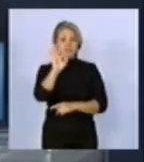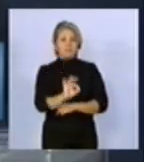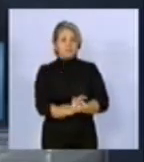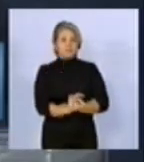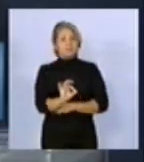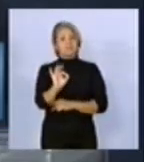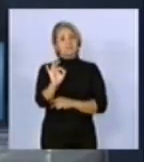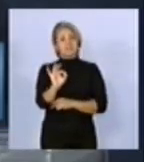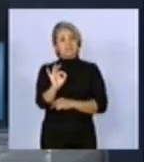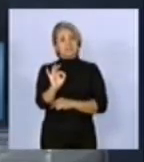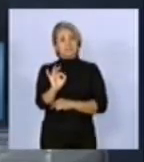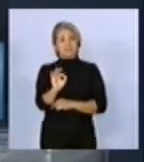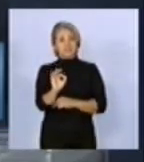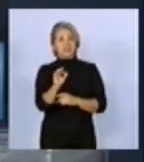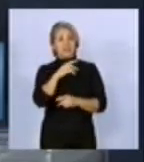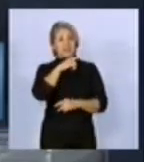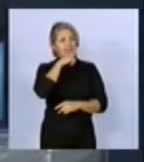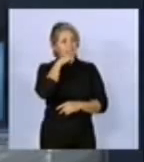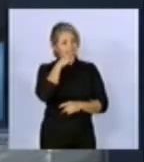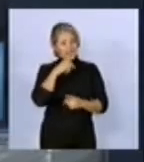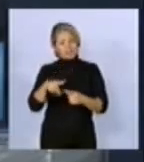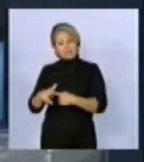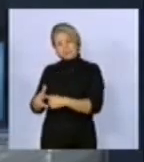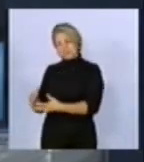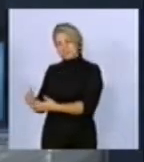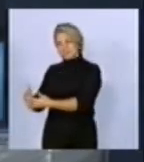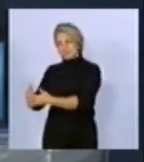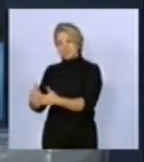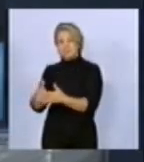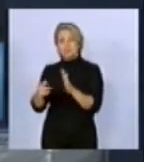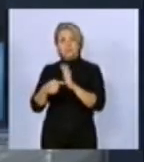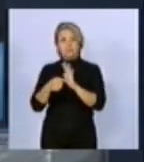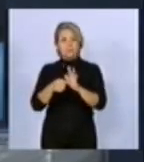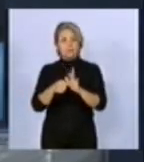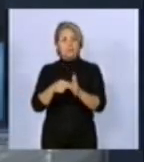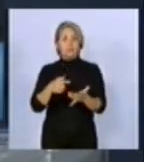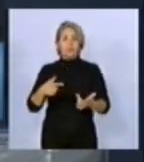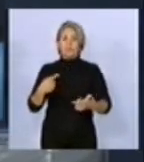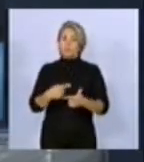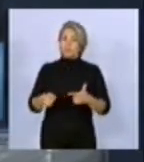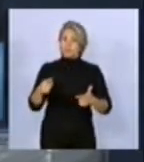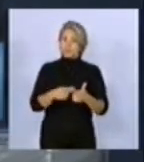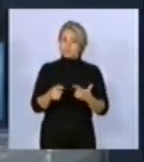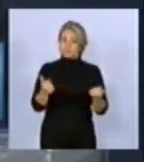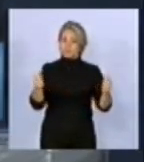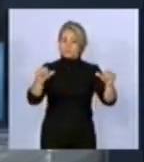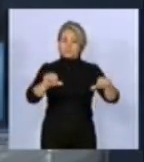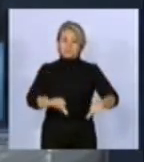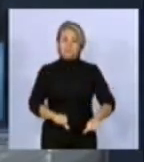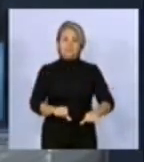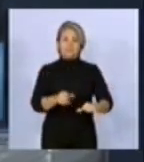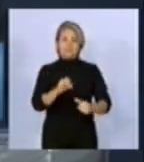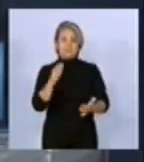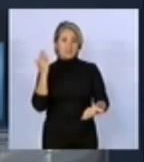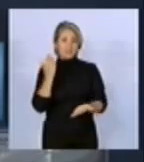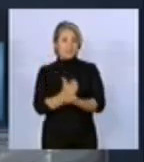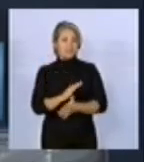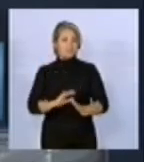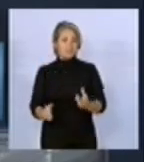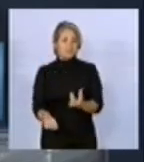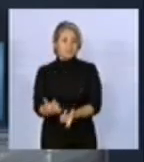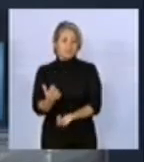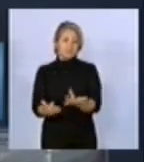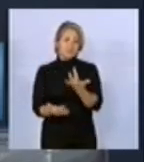números esses que demonstra o grande Impacto negativo no nível de emprego que o fim da queima da Palha da cana